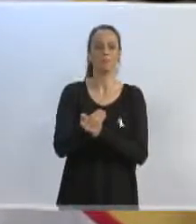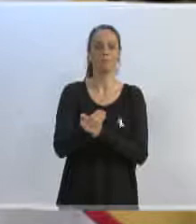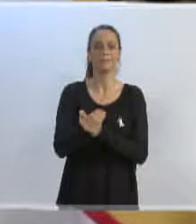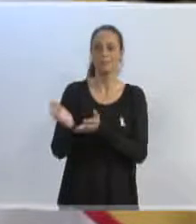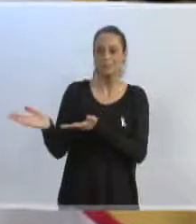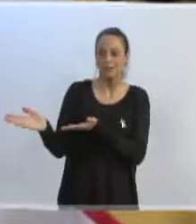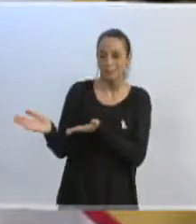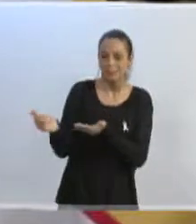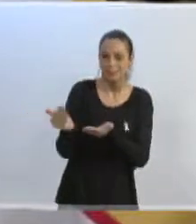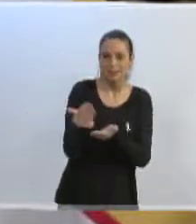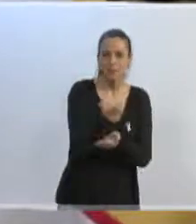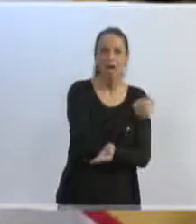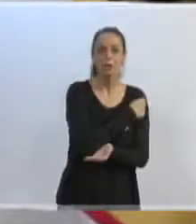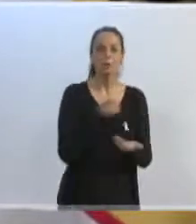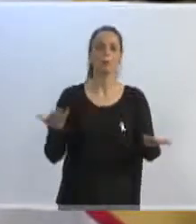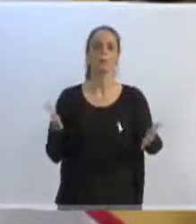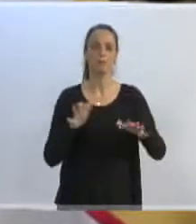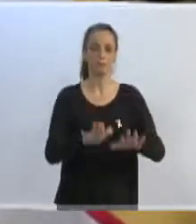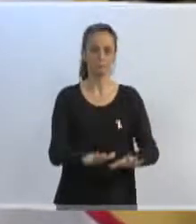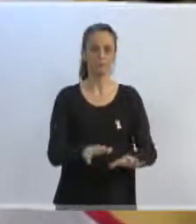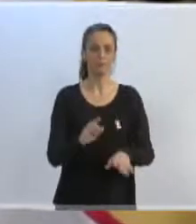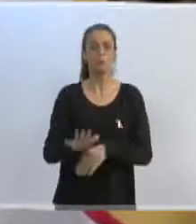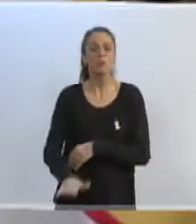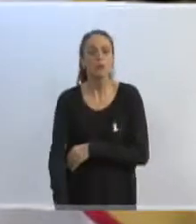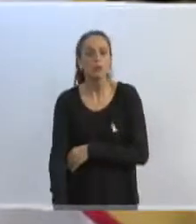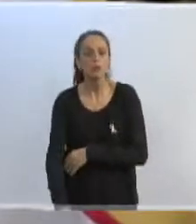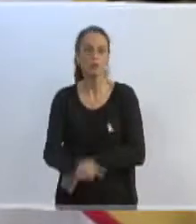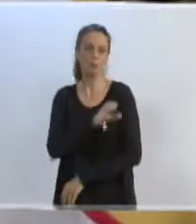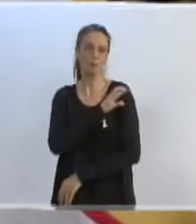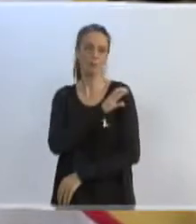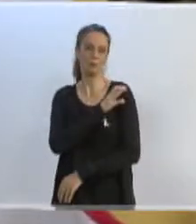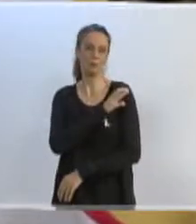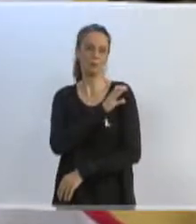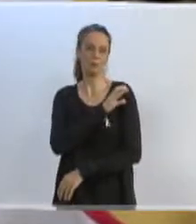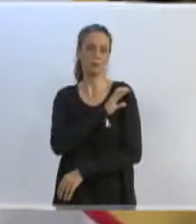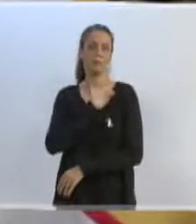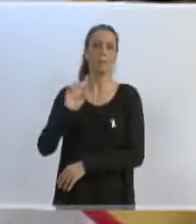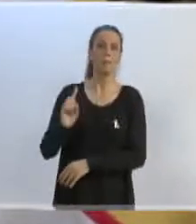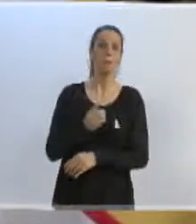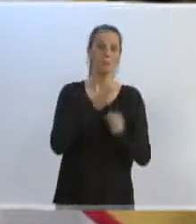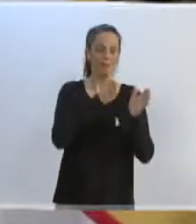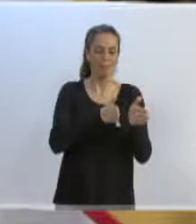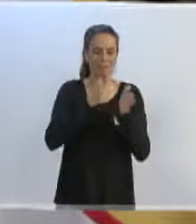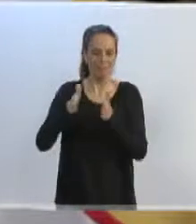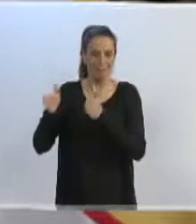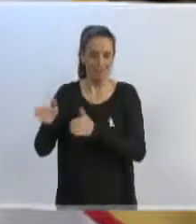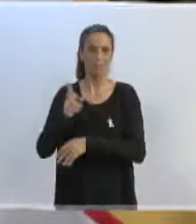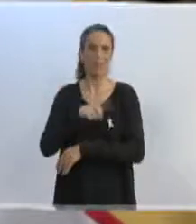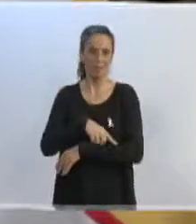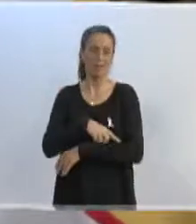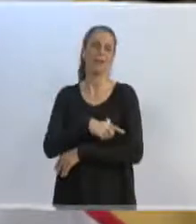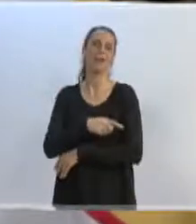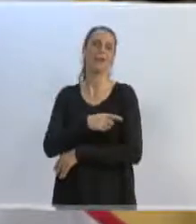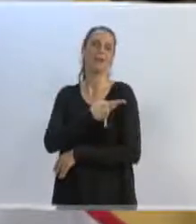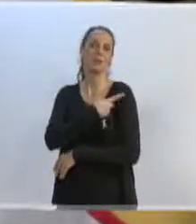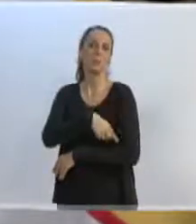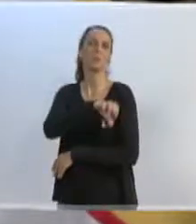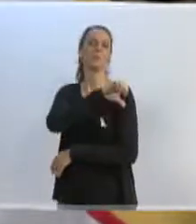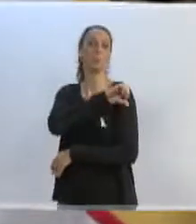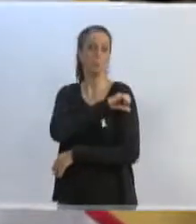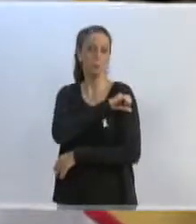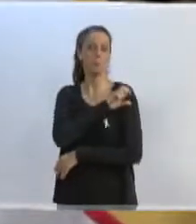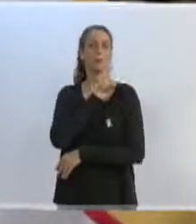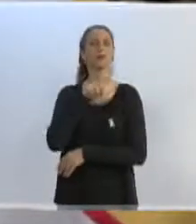inclusão. Por quê? Justamente desde a educação infantil, que é a primeira etapa da educação básica, ensino fundamental, o que